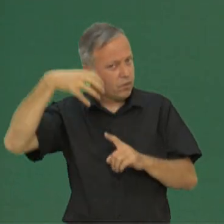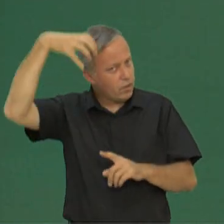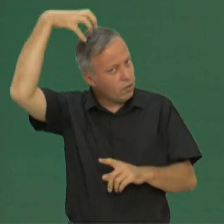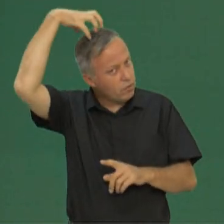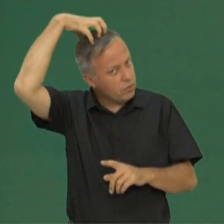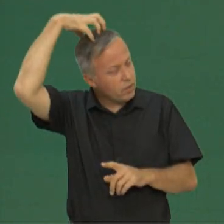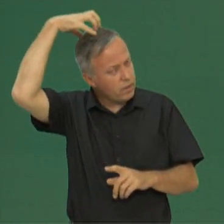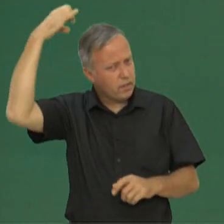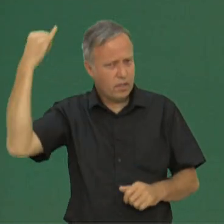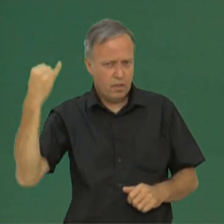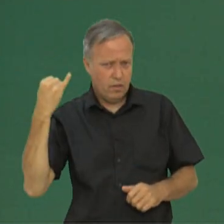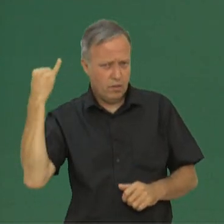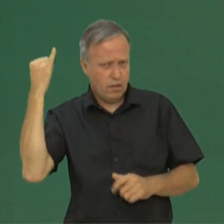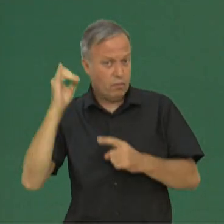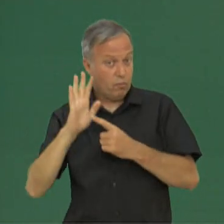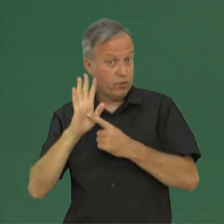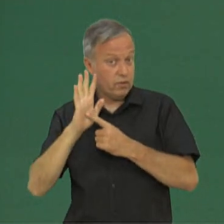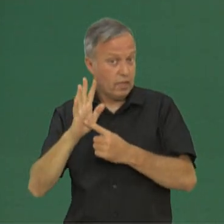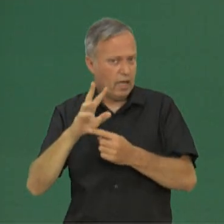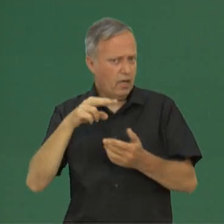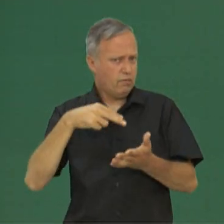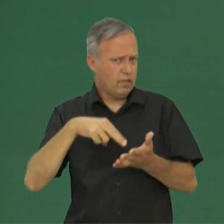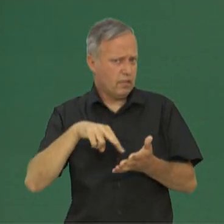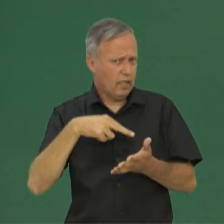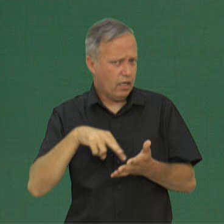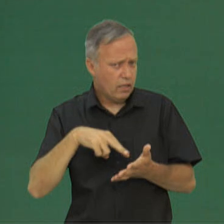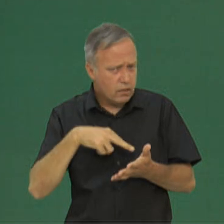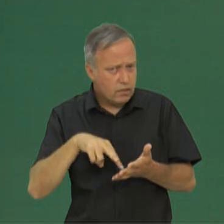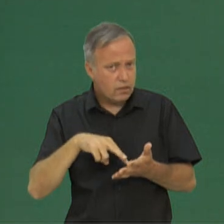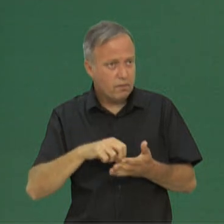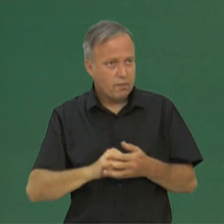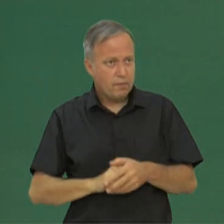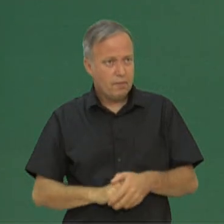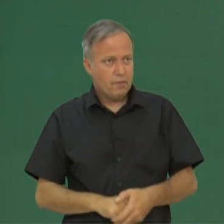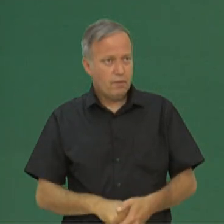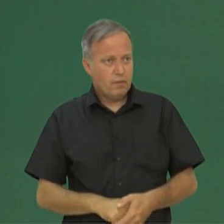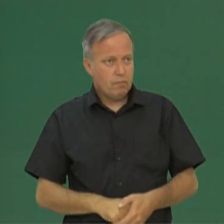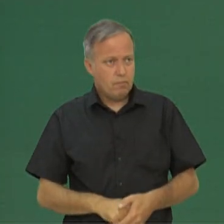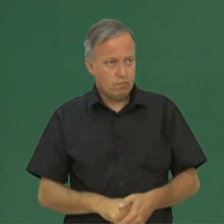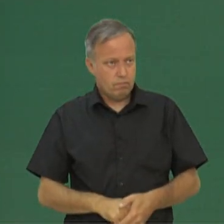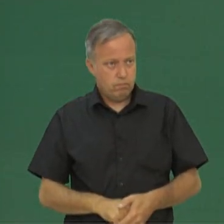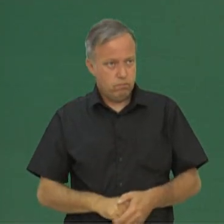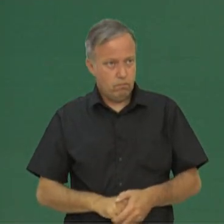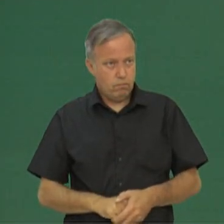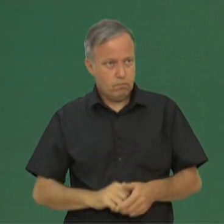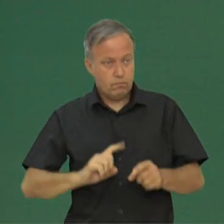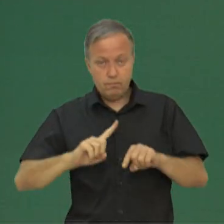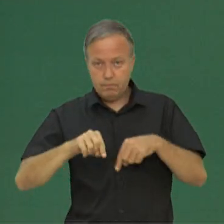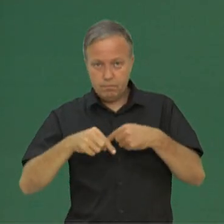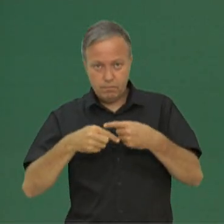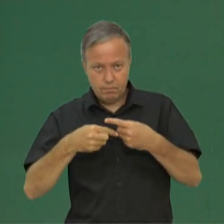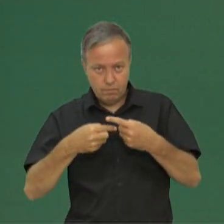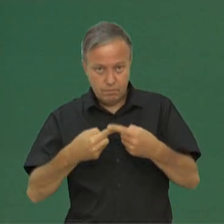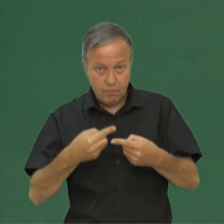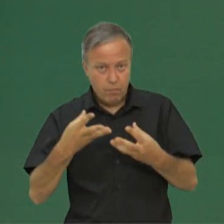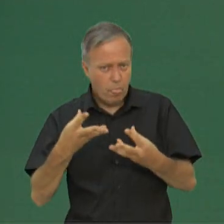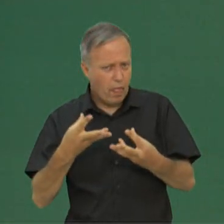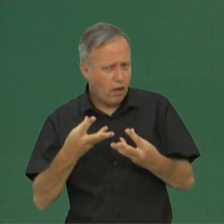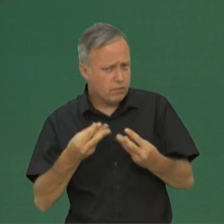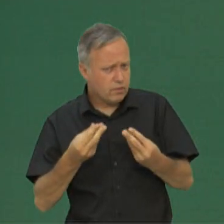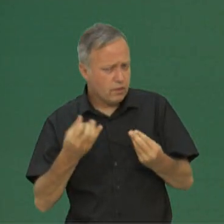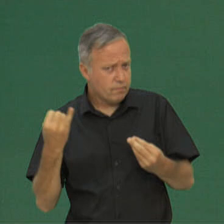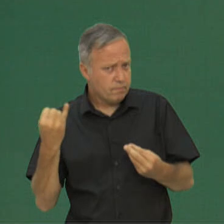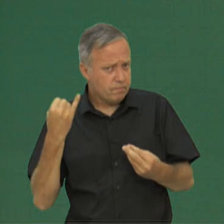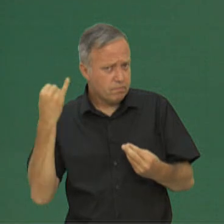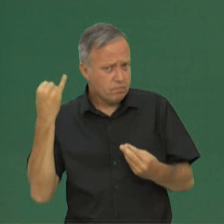papéis principais, né, dos personagens na dança? Então, ele foi muito importante no desenvolvimento do